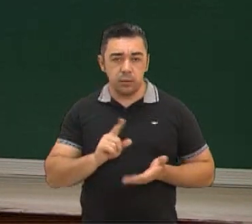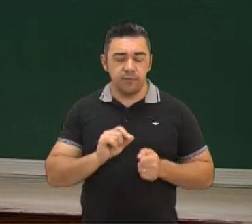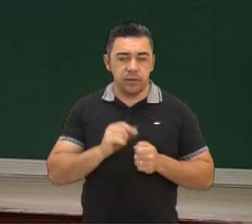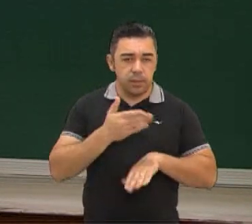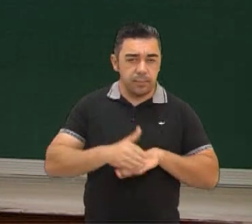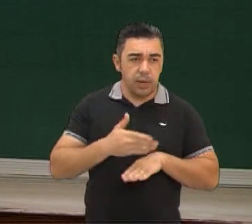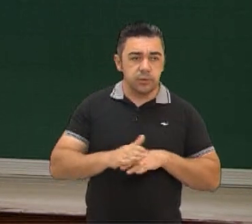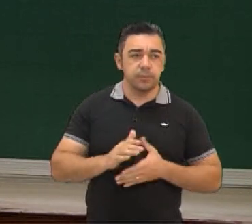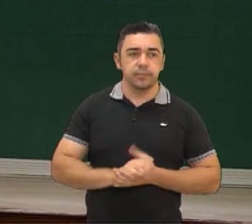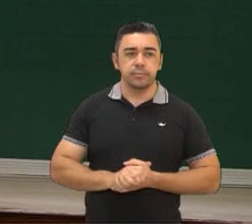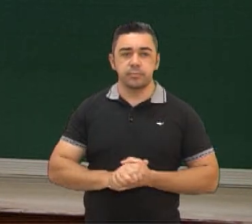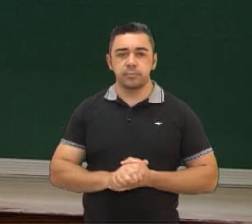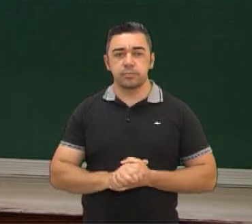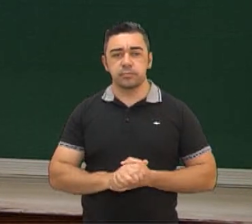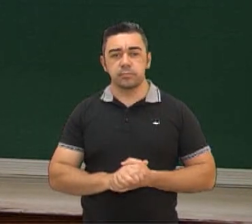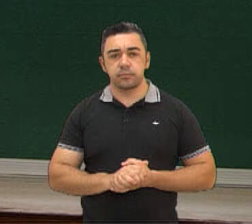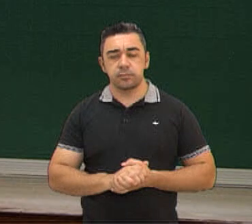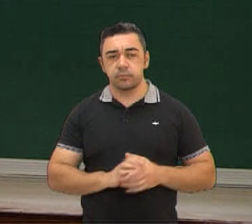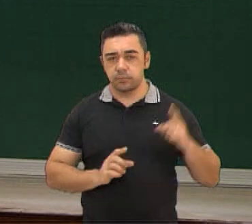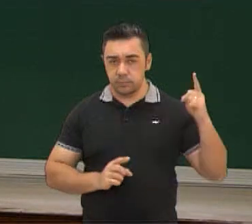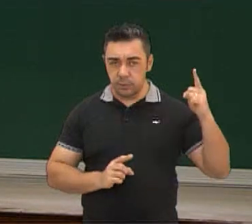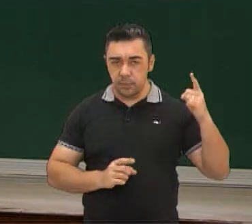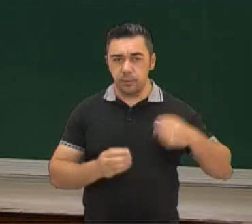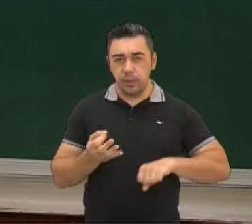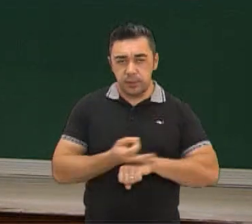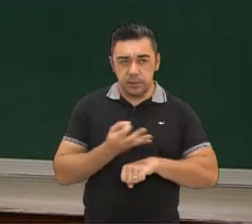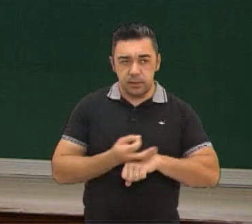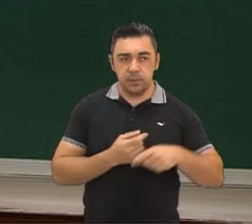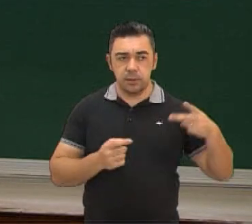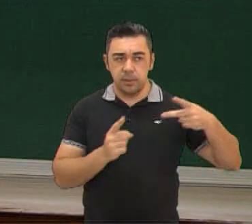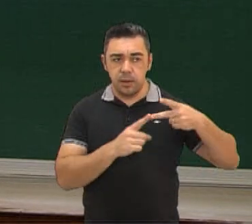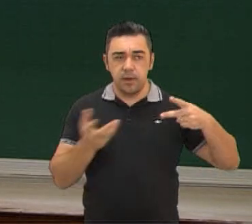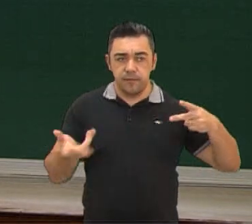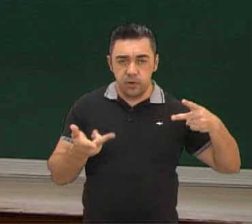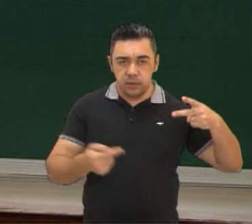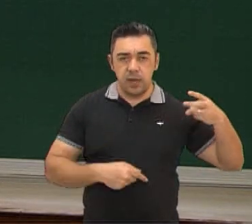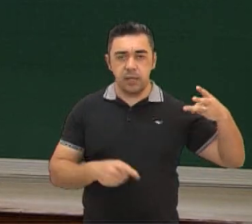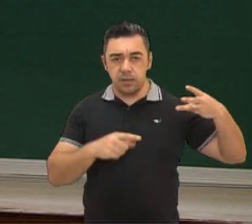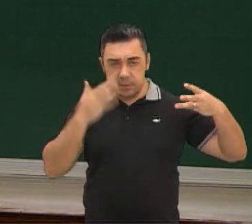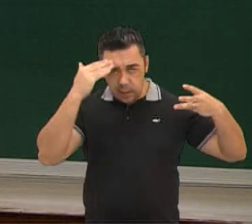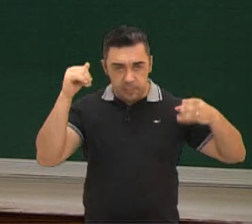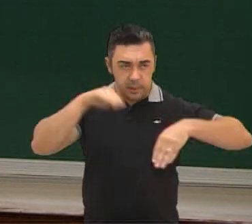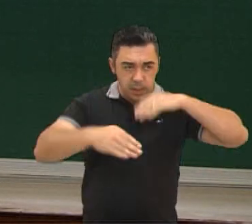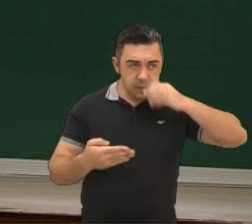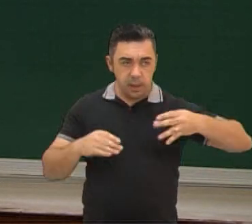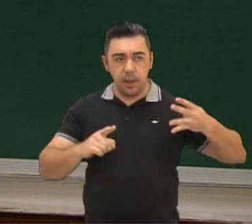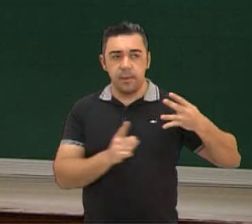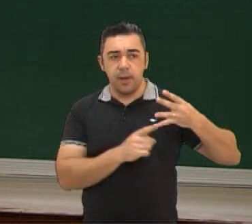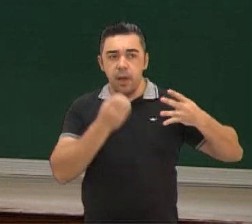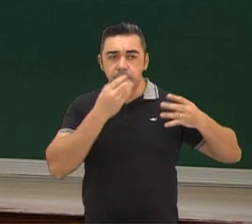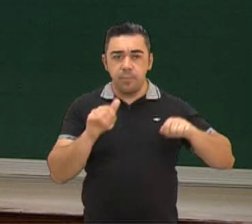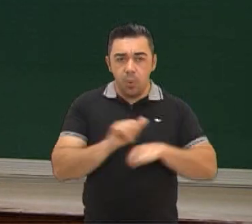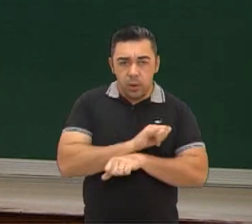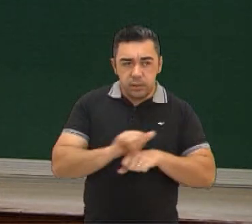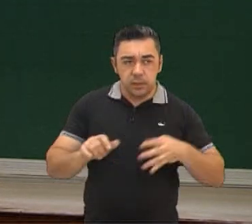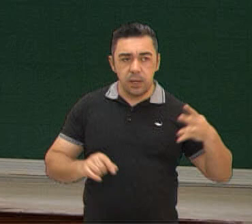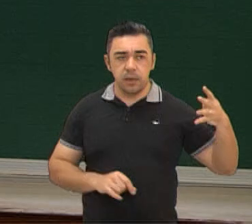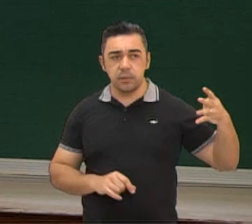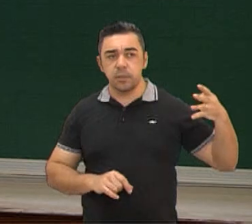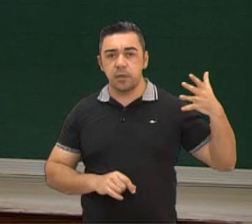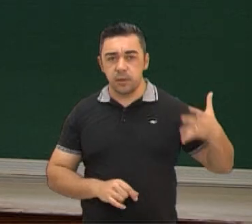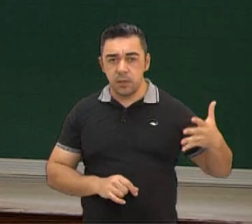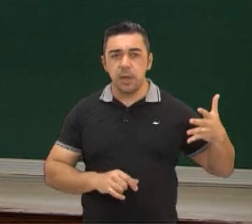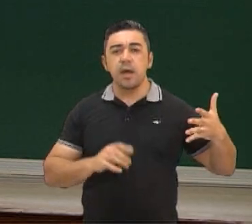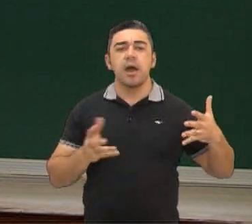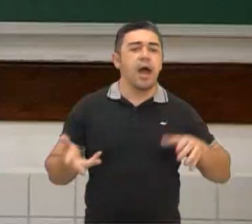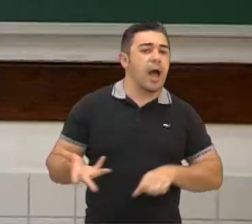praticar essa modalidade, tá? É a resistência, a velocidade, é nadar bem, é ter uma boa estratégia de jogo ou